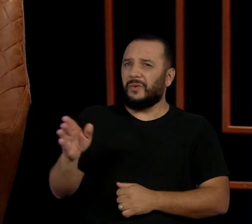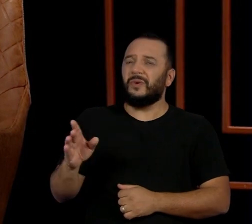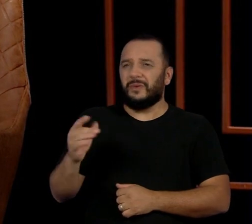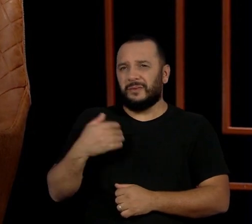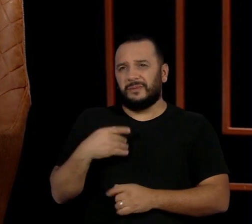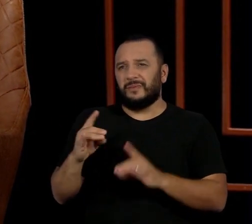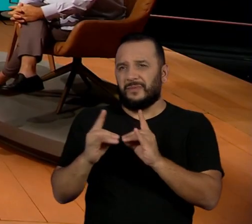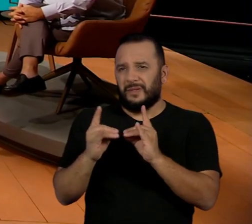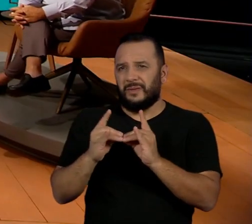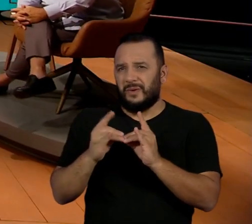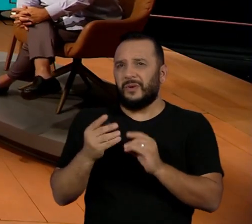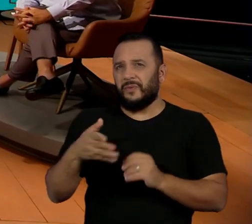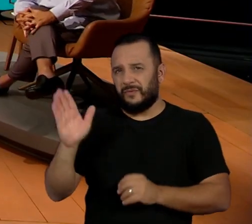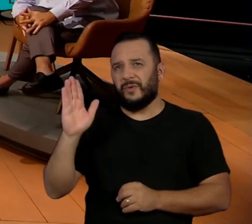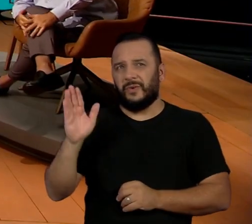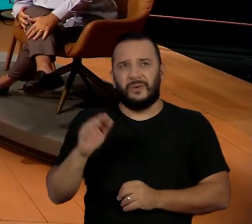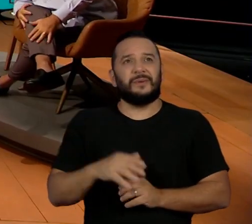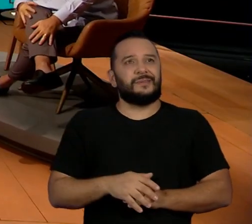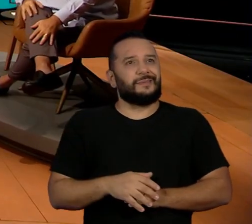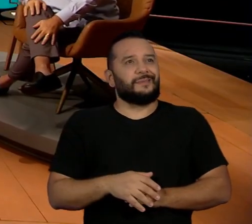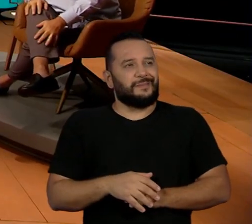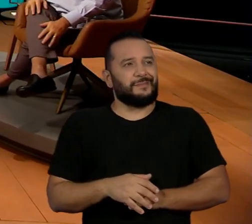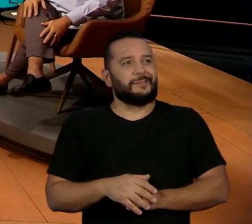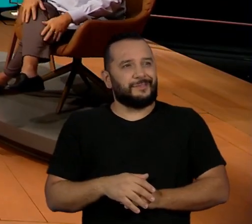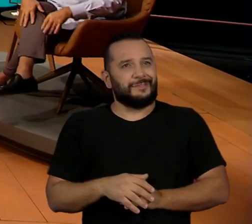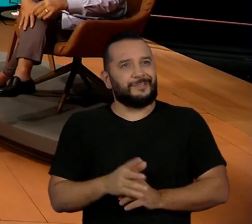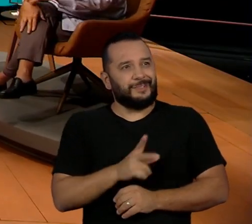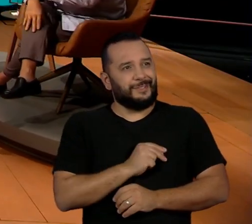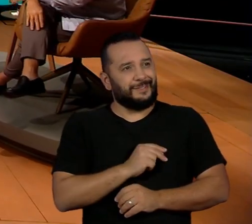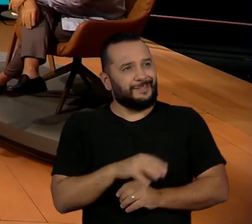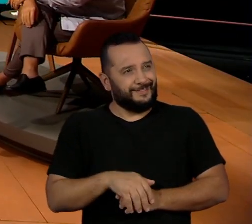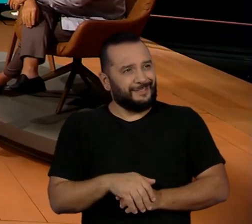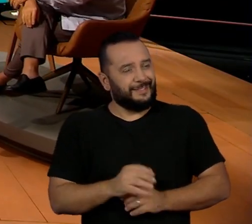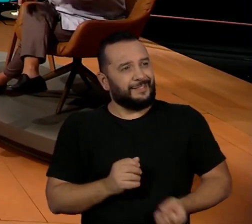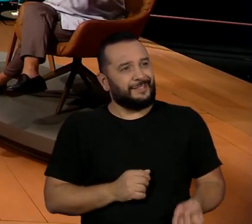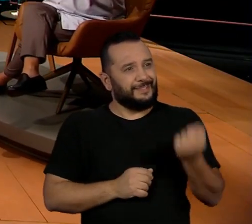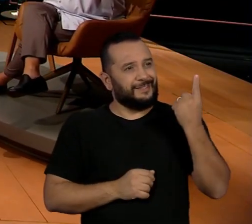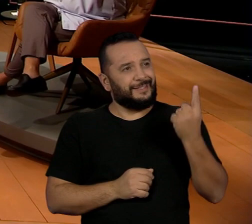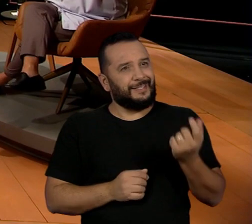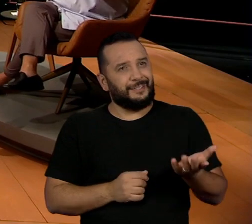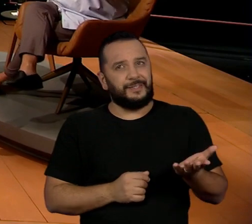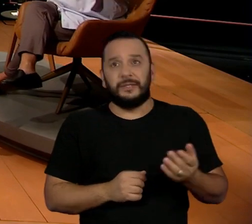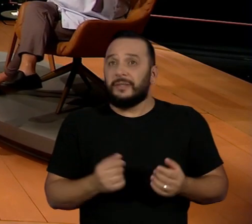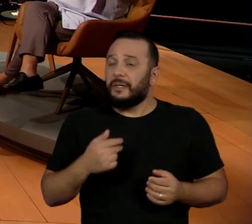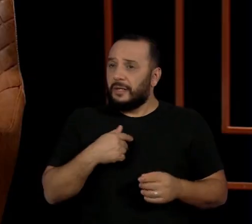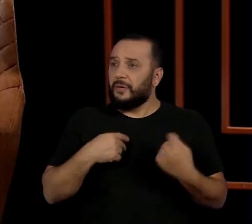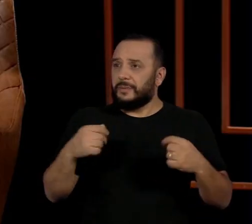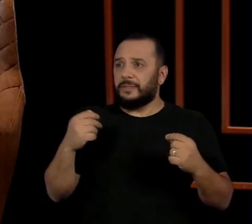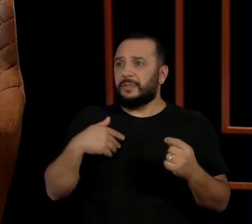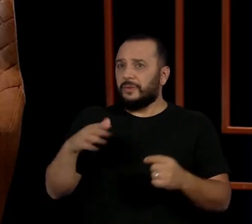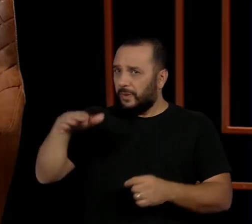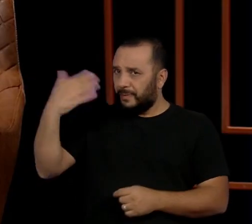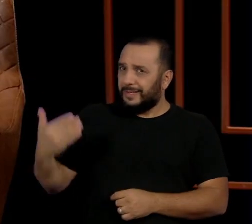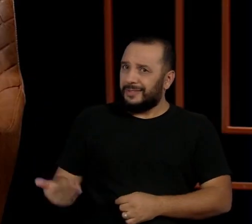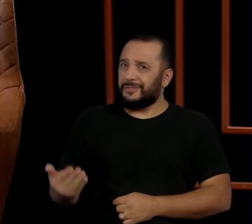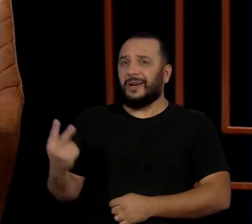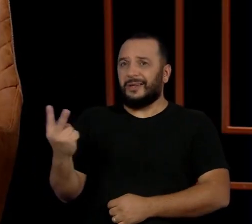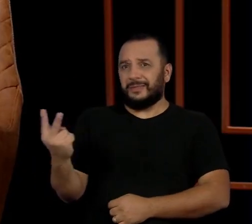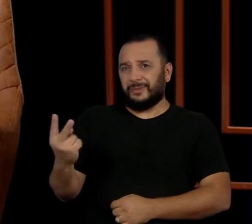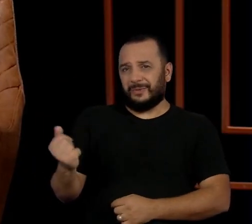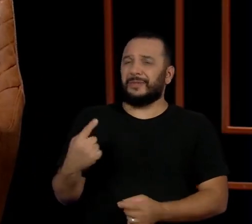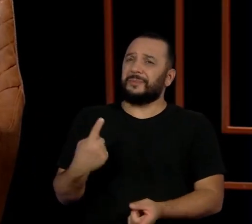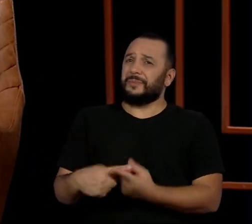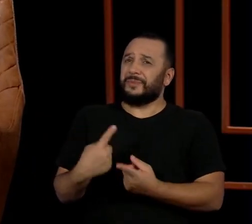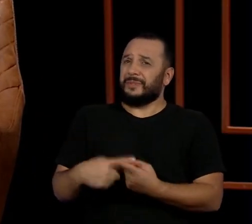Eu fui. Gente! Coisa estranha, né? Mas eu falei, cara, tem que homenagear esses dois caras. Que